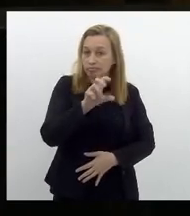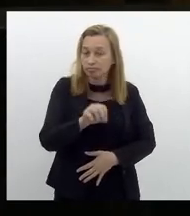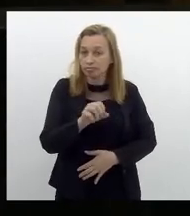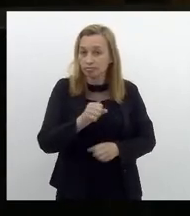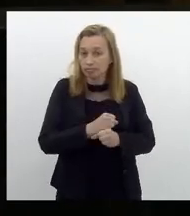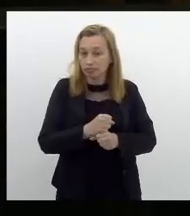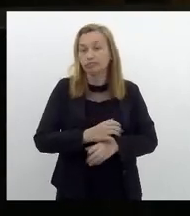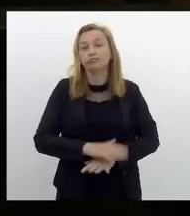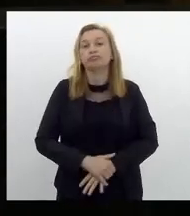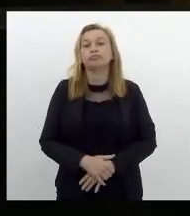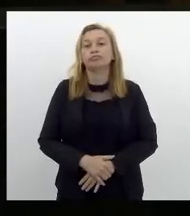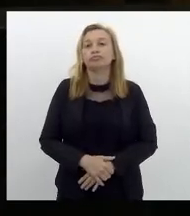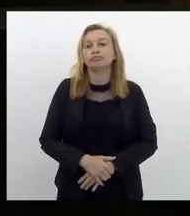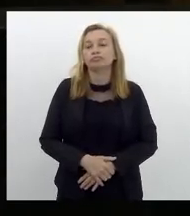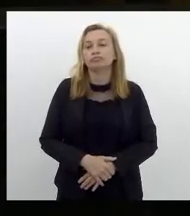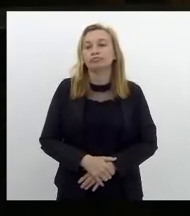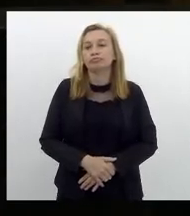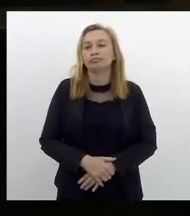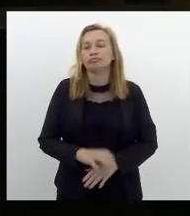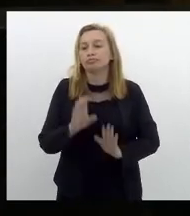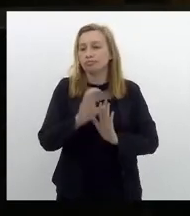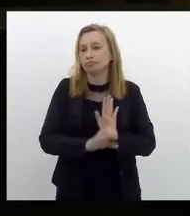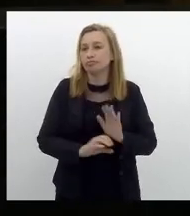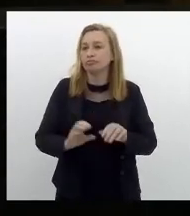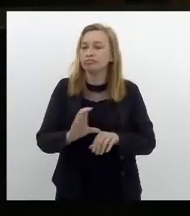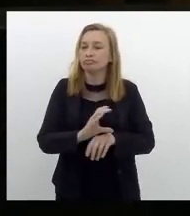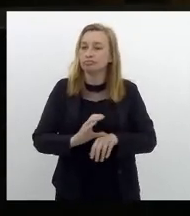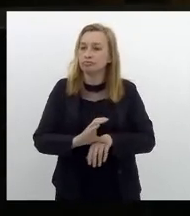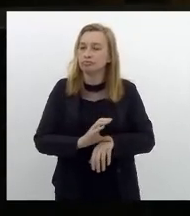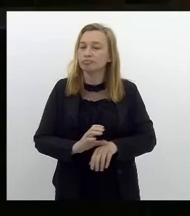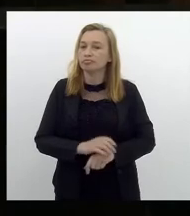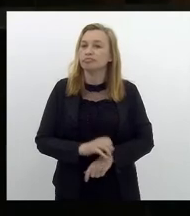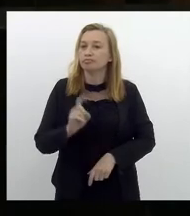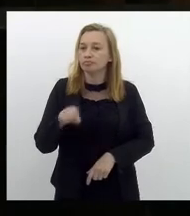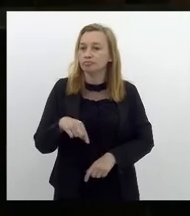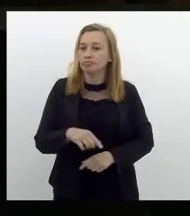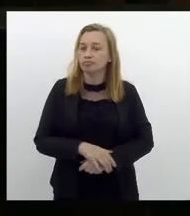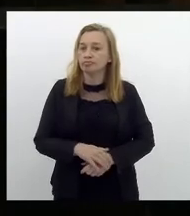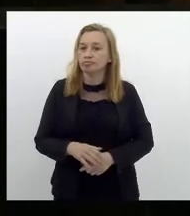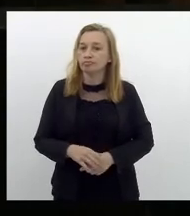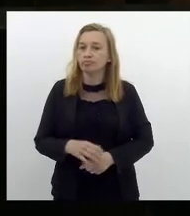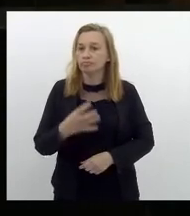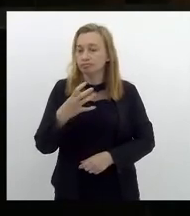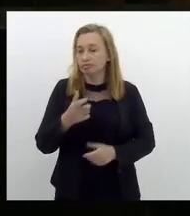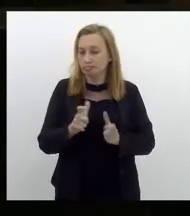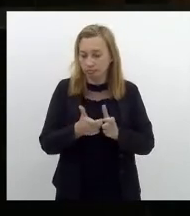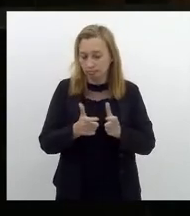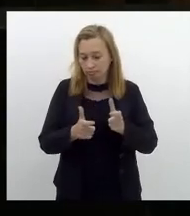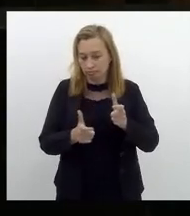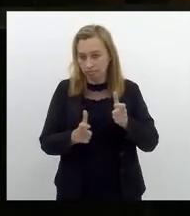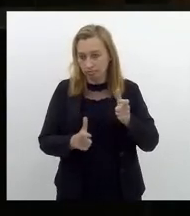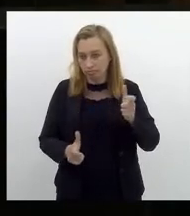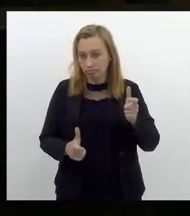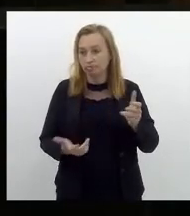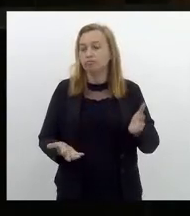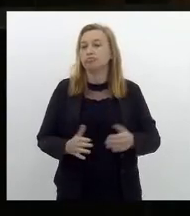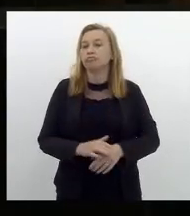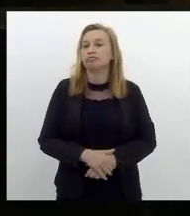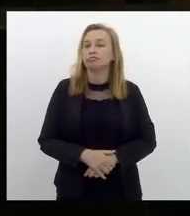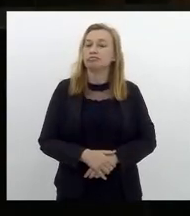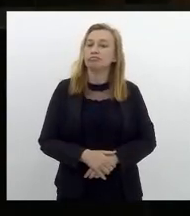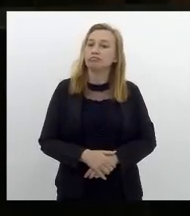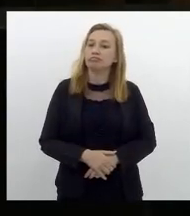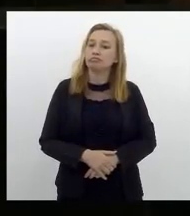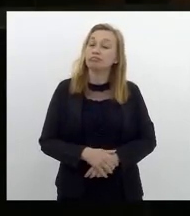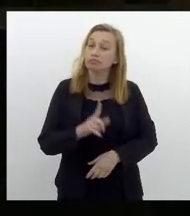anos. A emenda constitucional, ela é muito grande. Então, o que